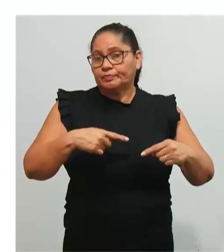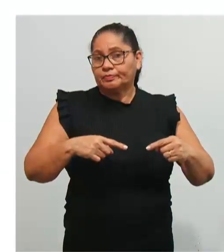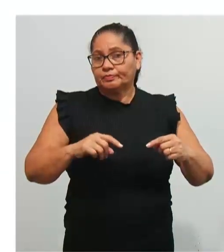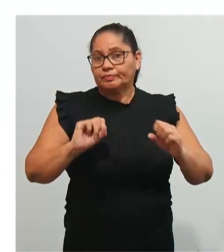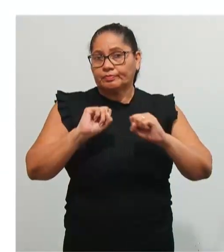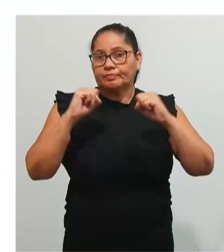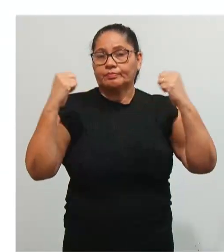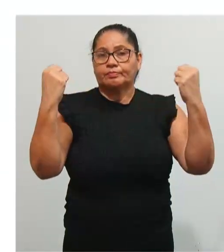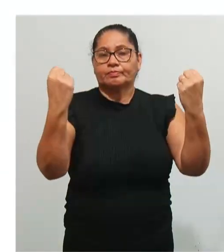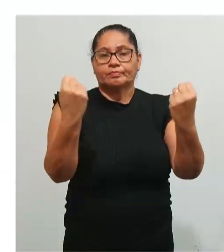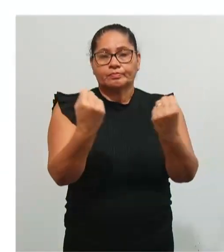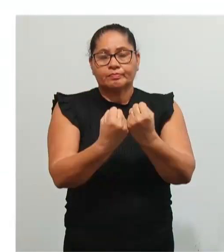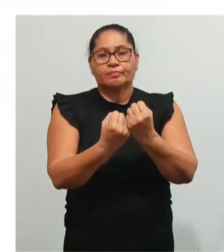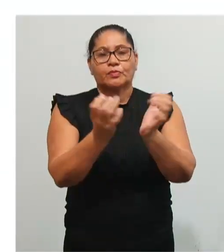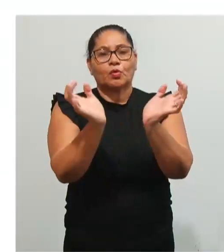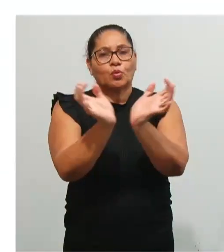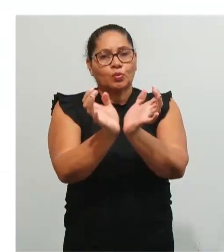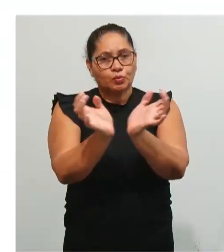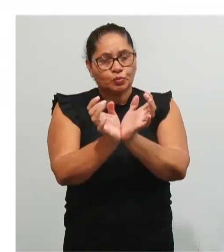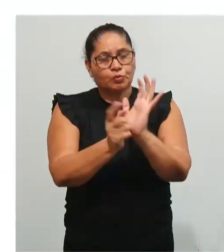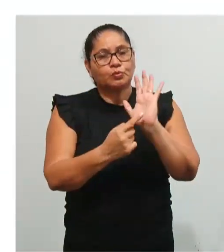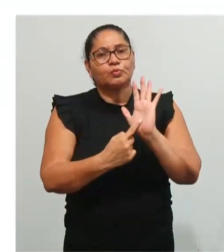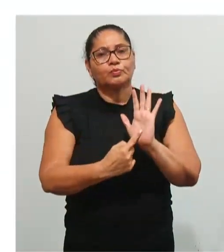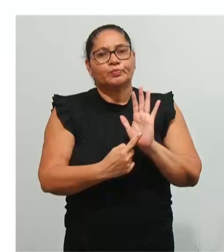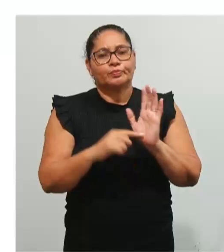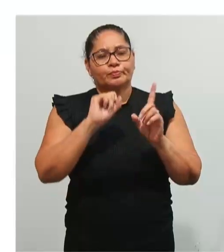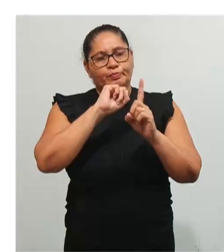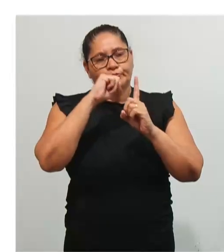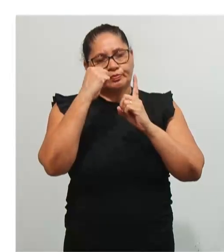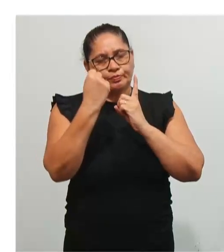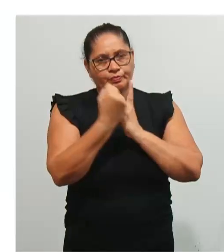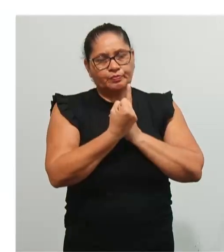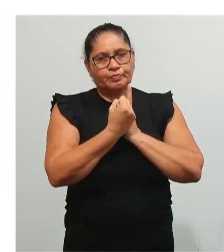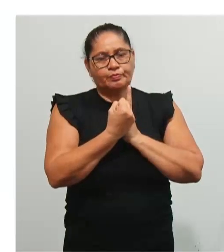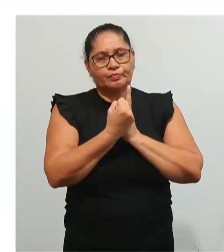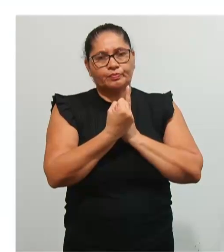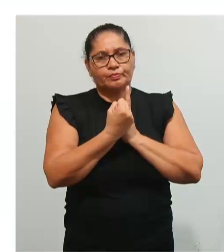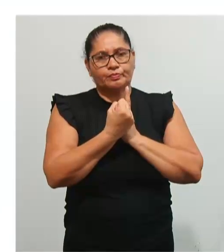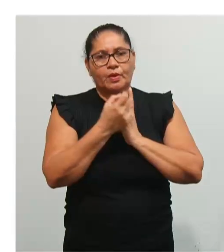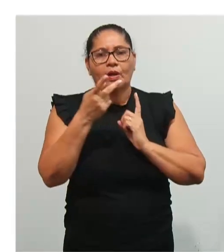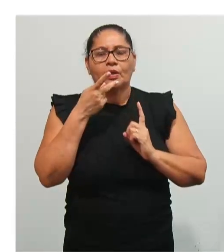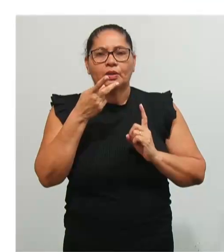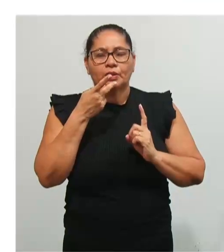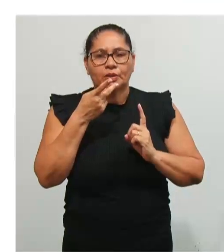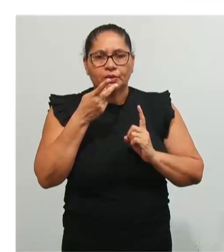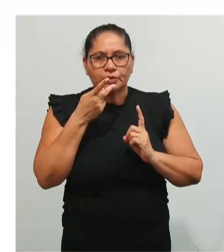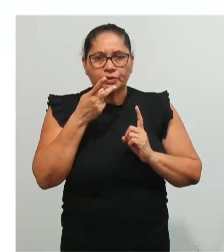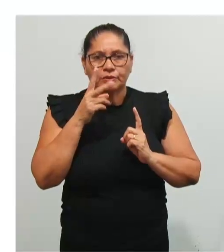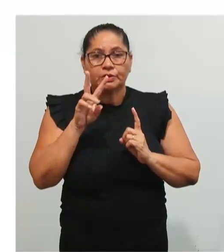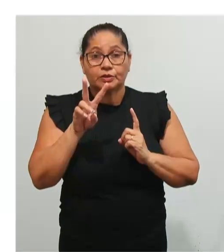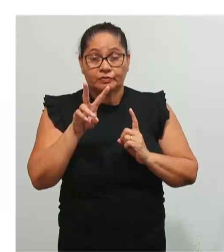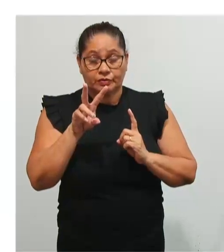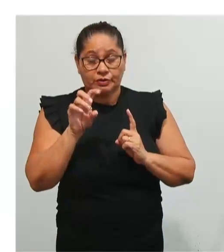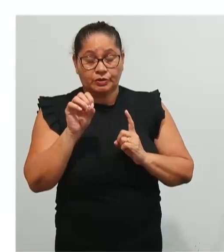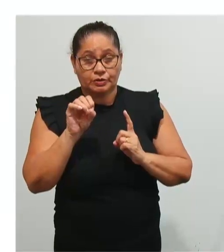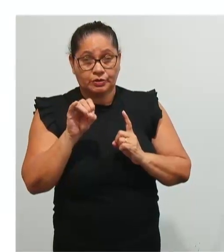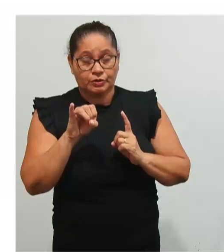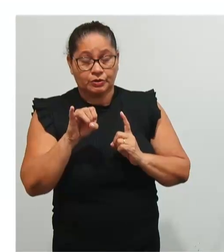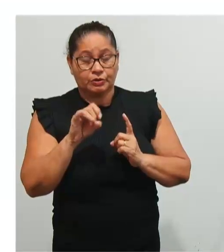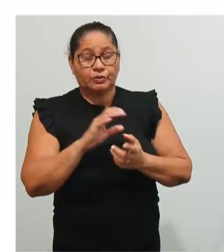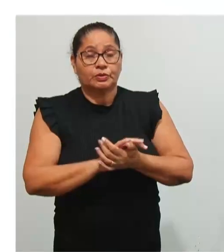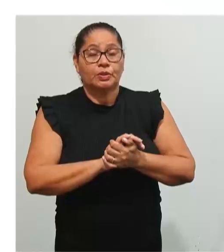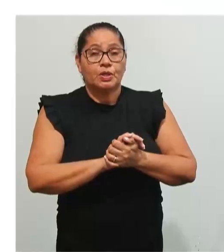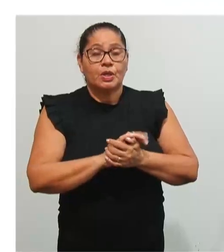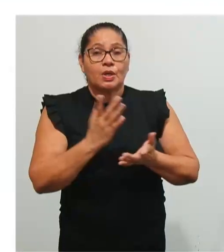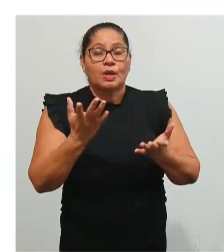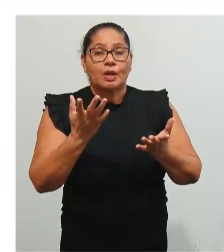associações, os demais agrupamentos representativos da sociedade. Nas palavras ainda de Vinícius Araújo, essa